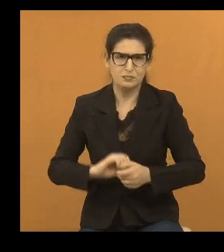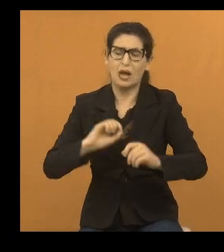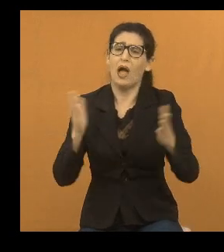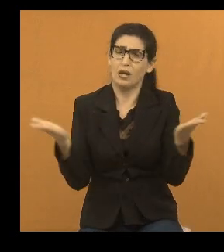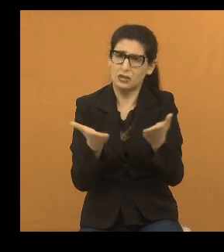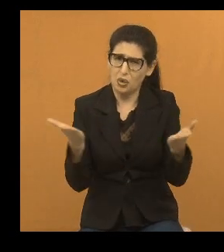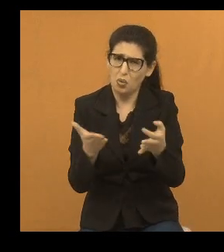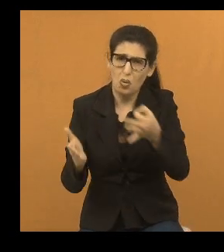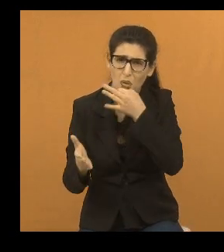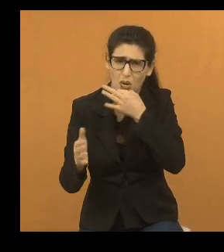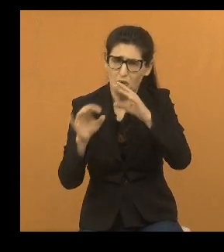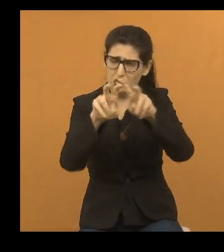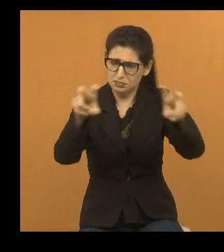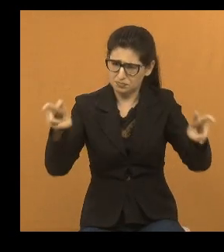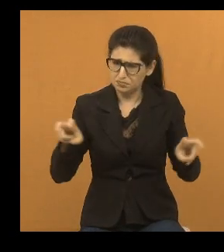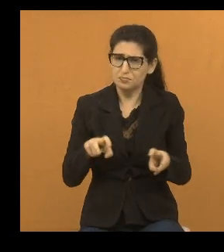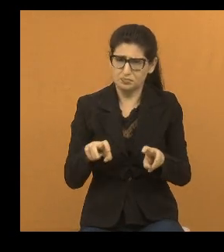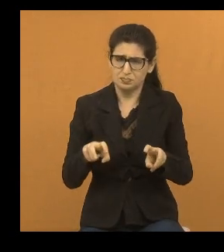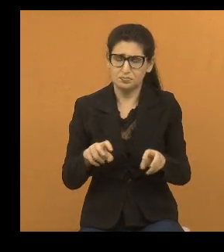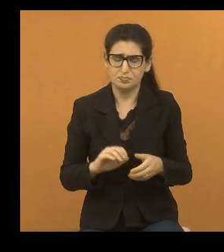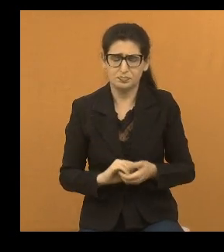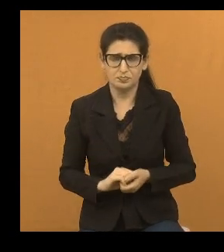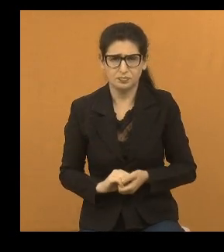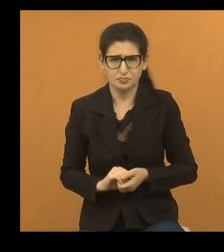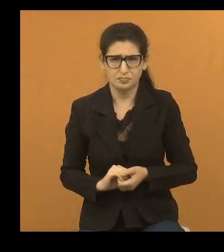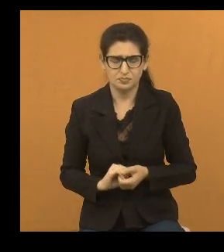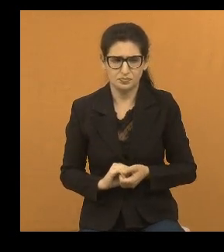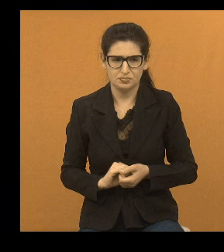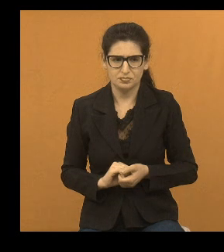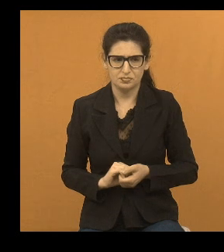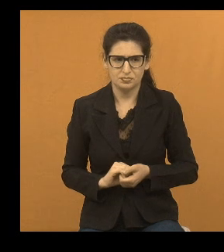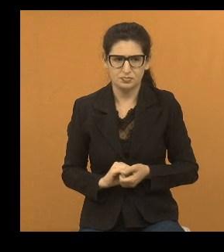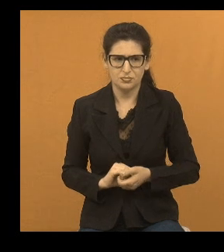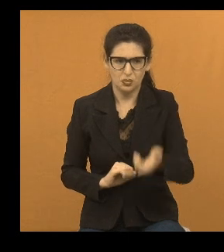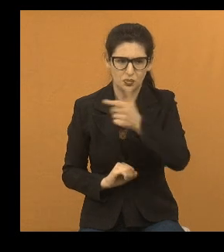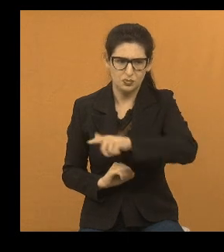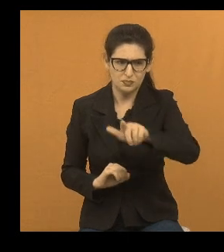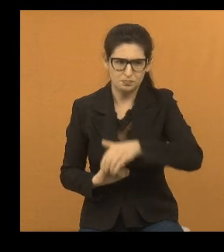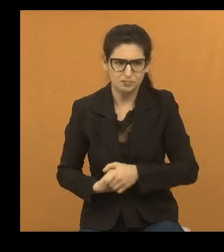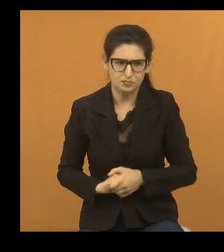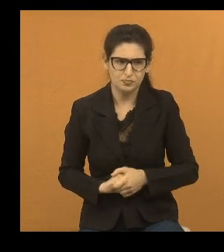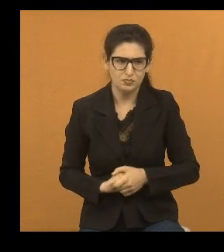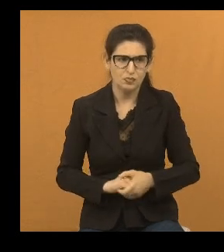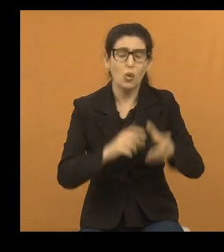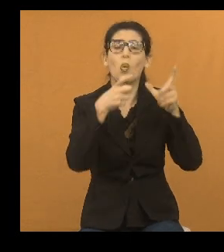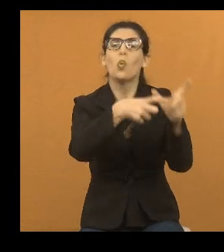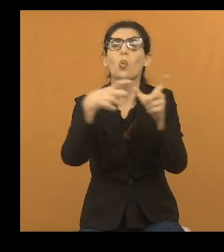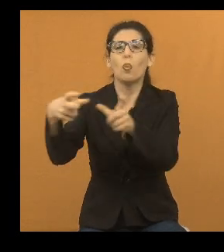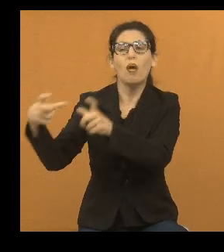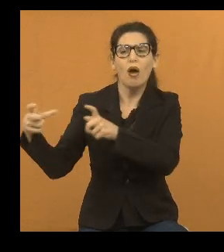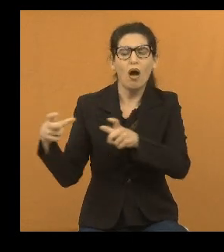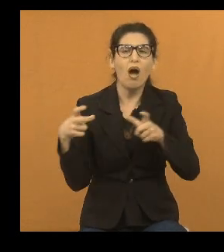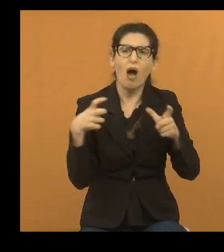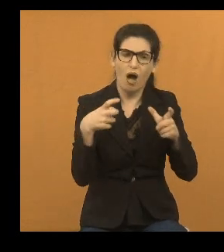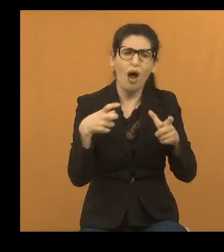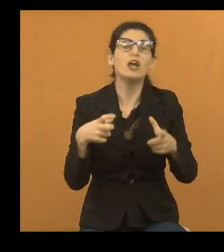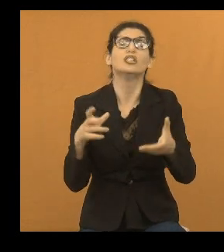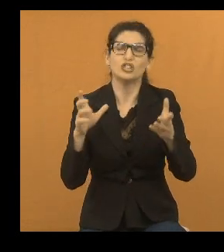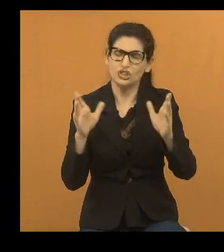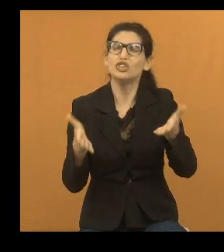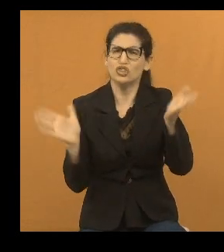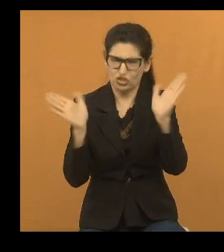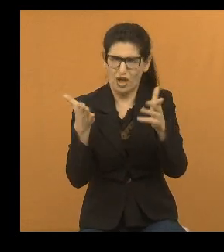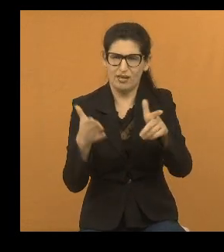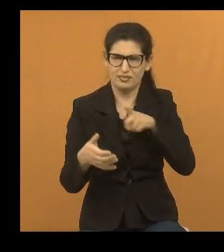audiências públicas. Próximo. Aqui, os locais onde foram feitas as oficinas participativas,